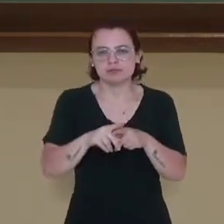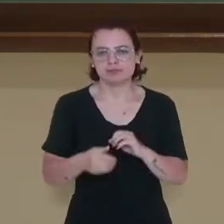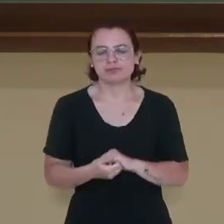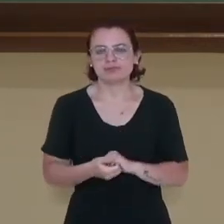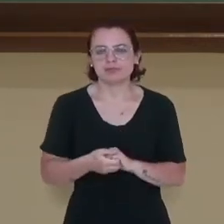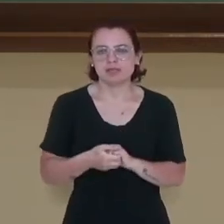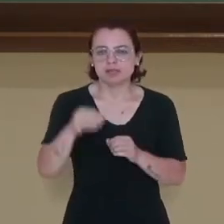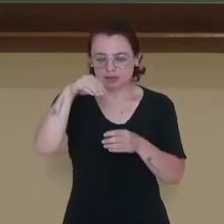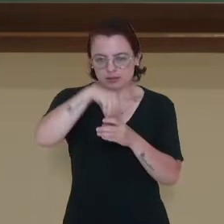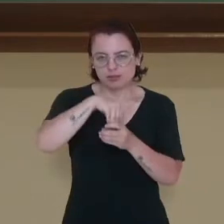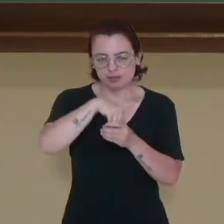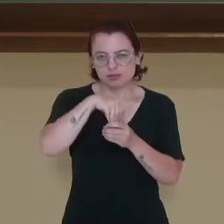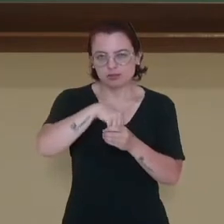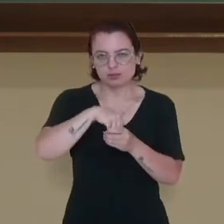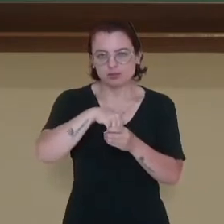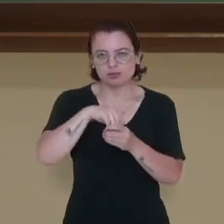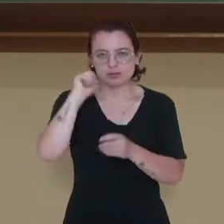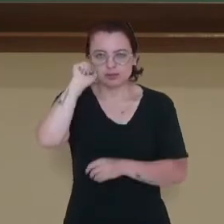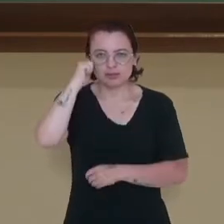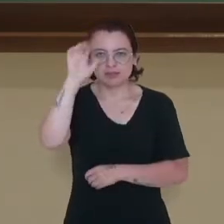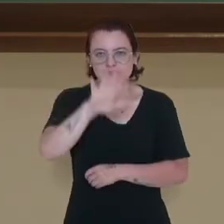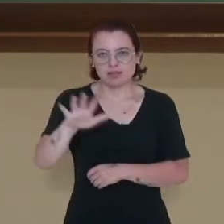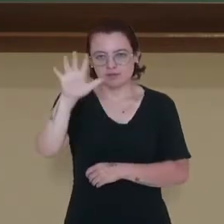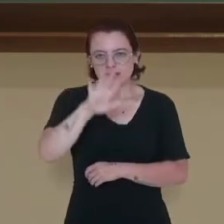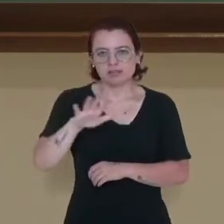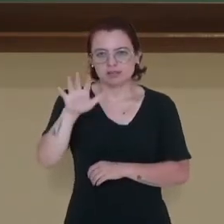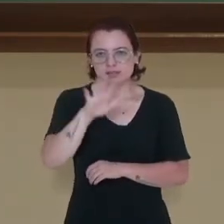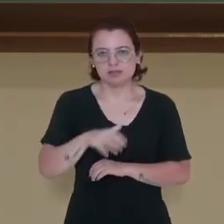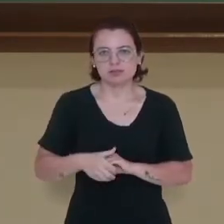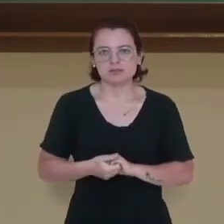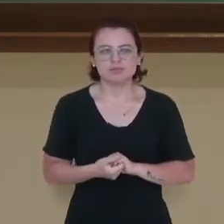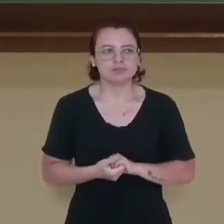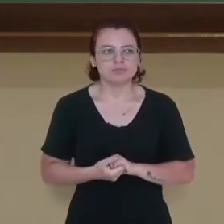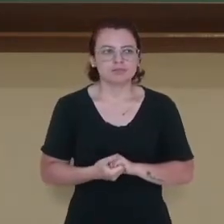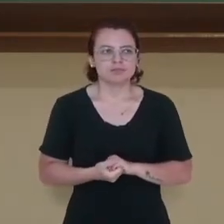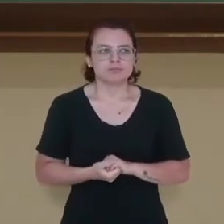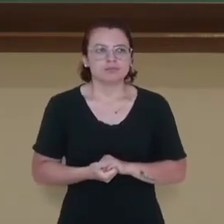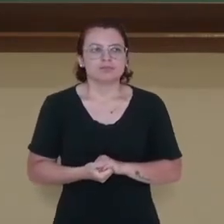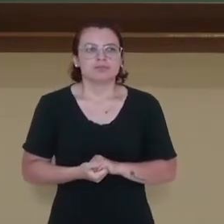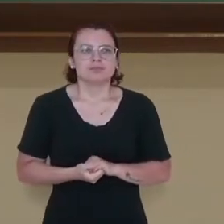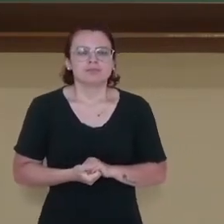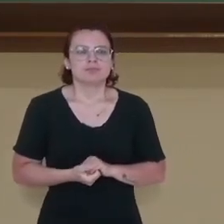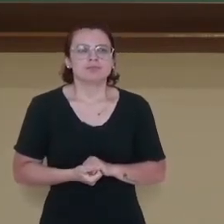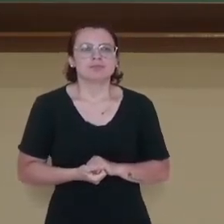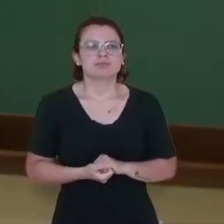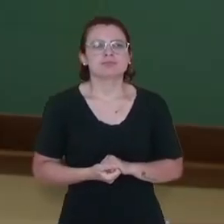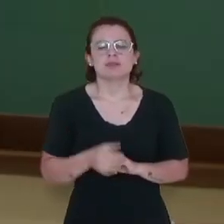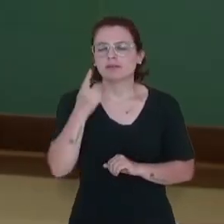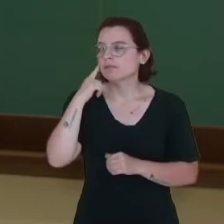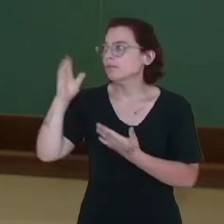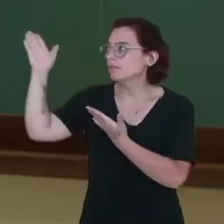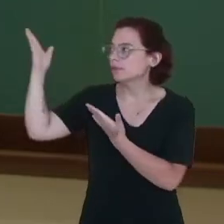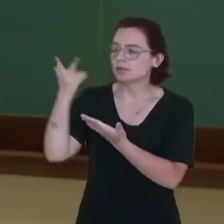ali, principalmente na região da África subsaariana, conforme mostra o mapa aqui, ó. Toda